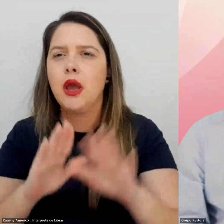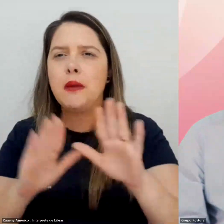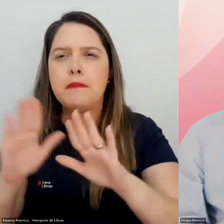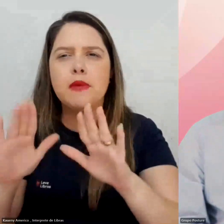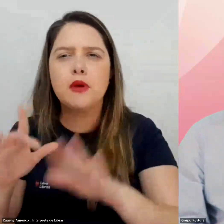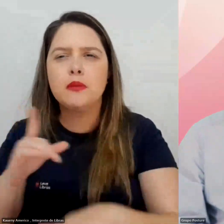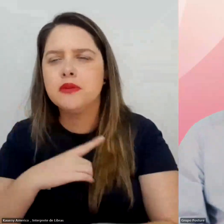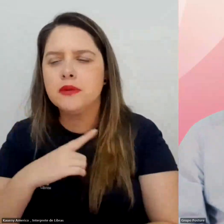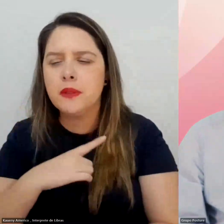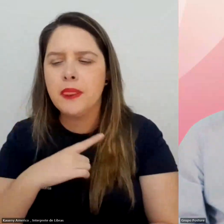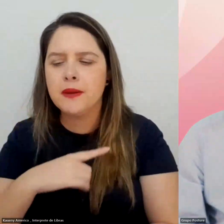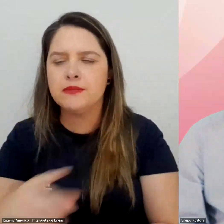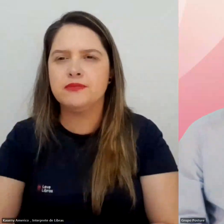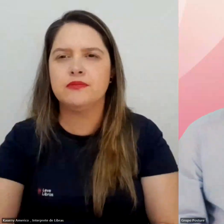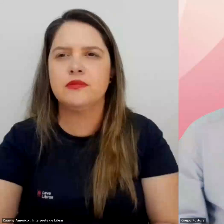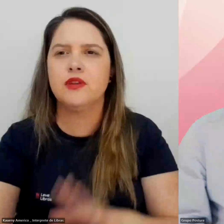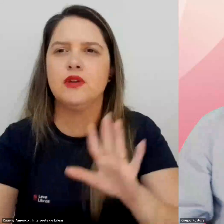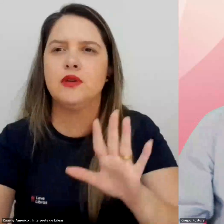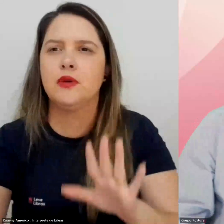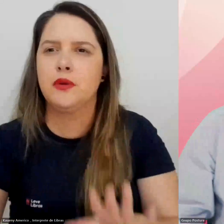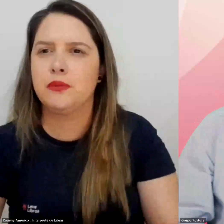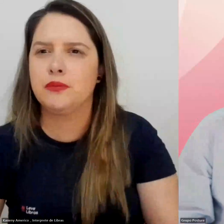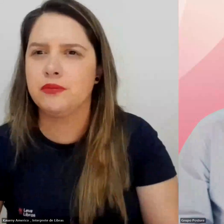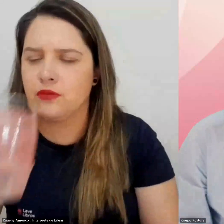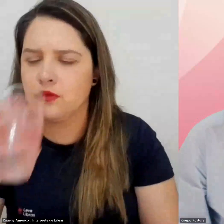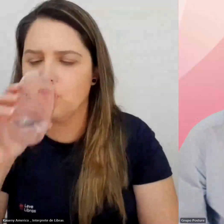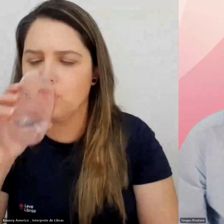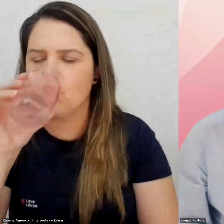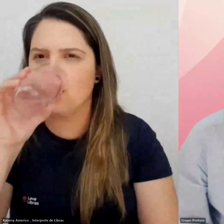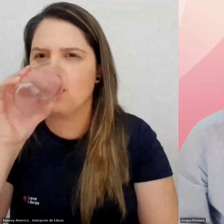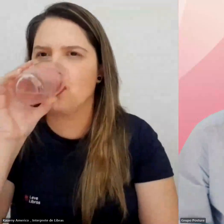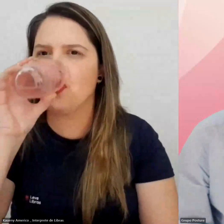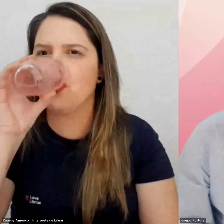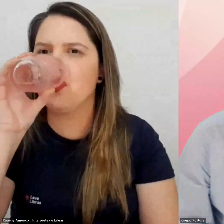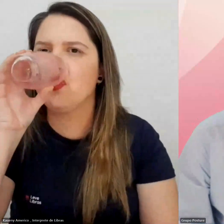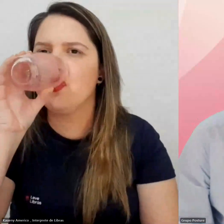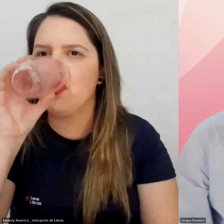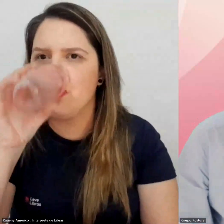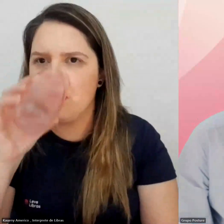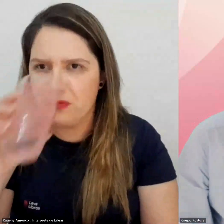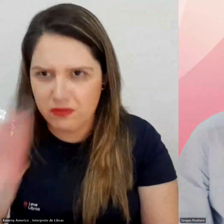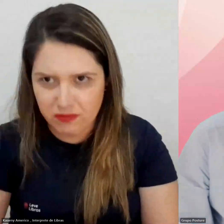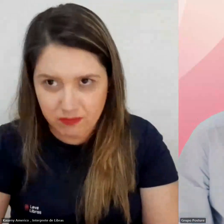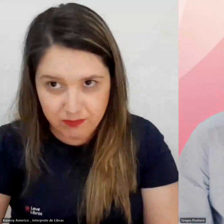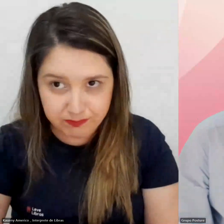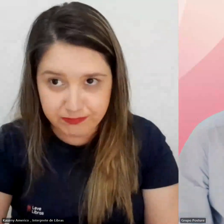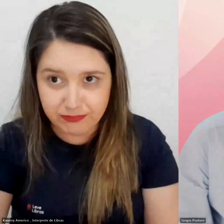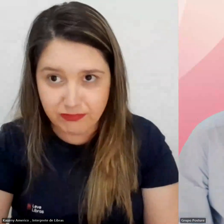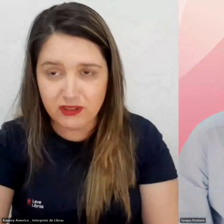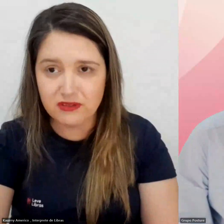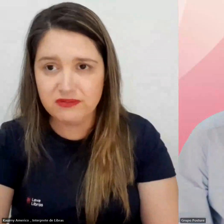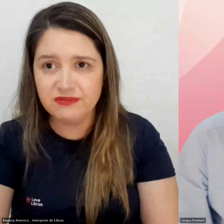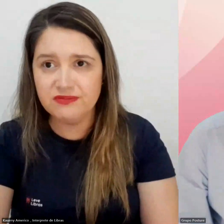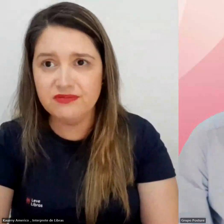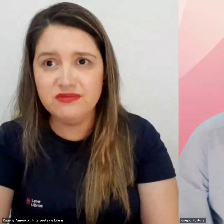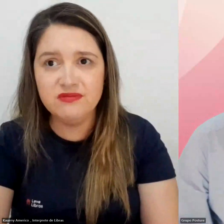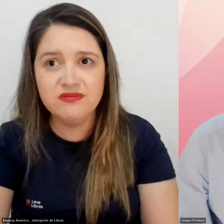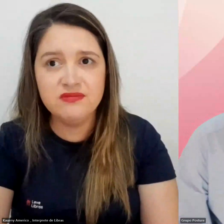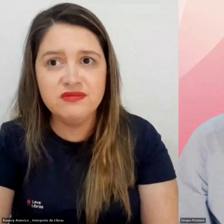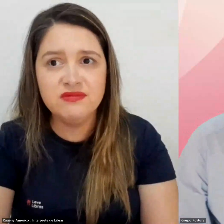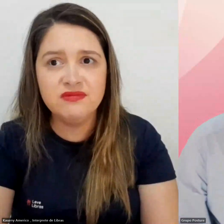gostaria de perguntar. Pode, pode perguntar. Vou devagar falar português. Baixar a sua mão, tá? Minha mãe fez